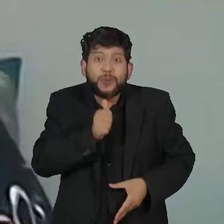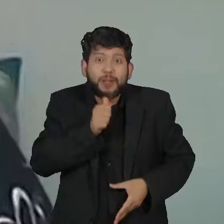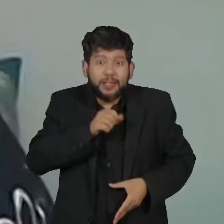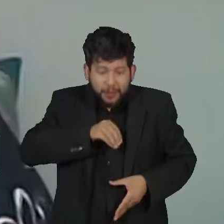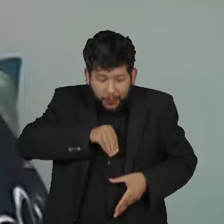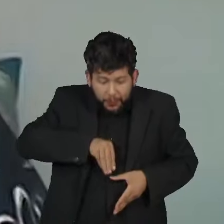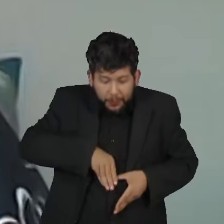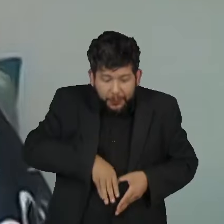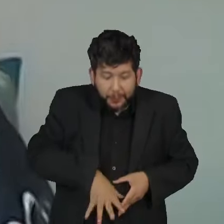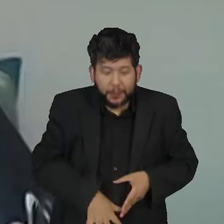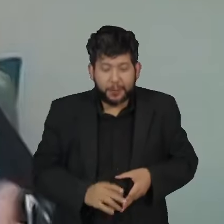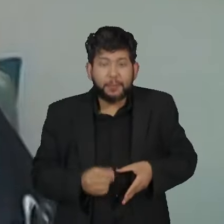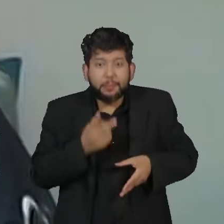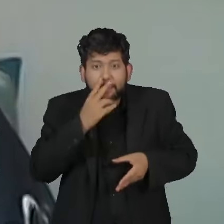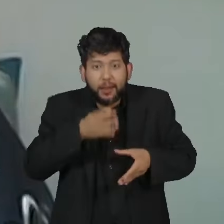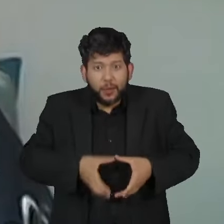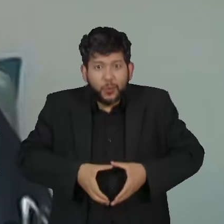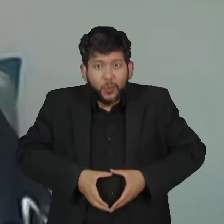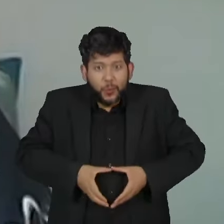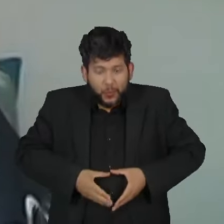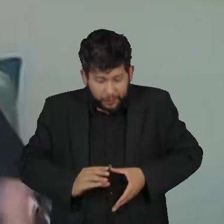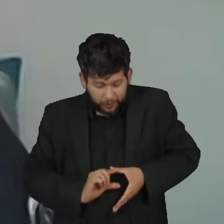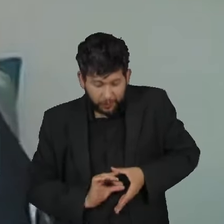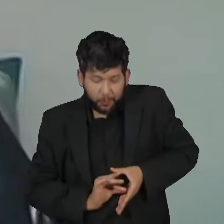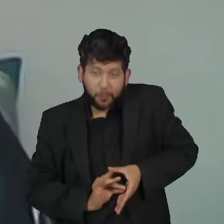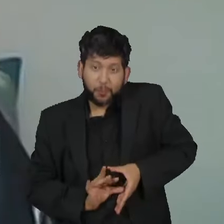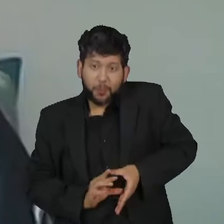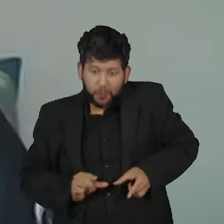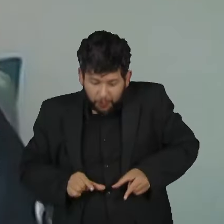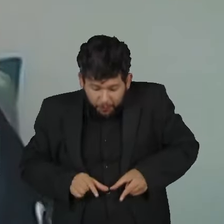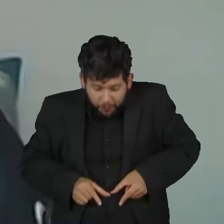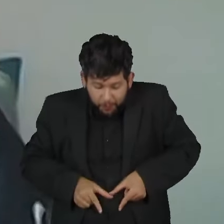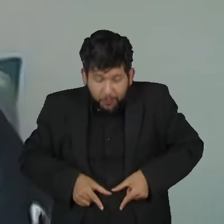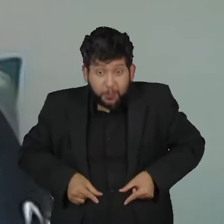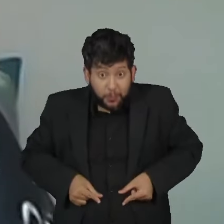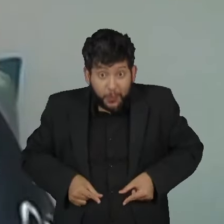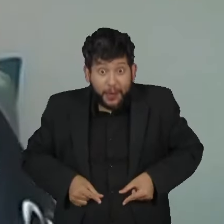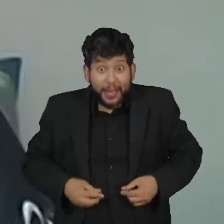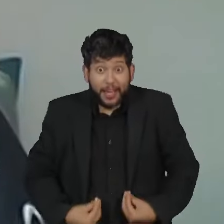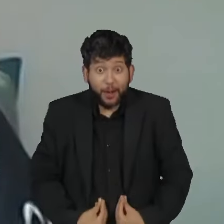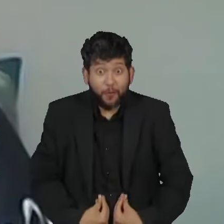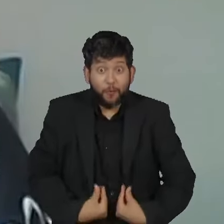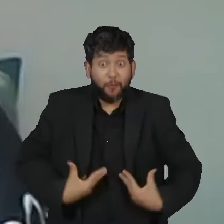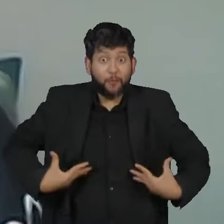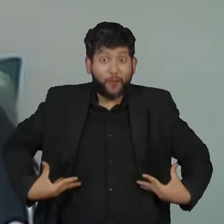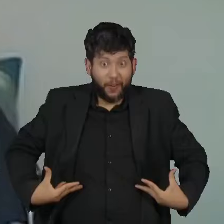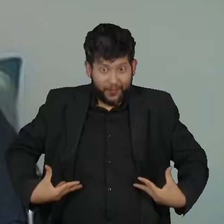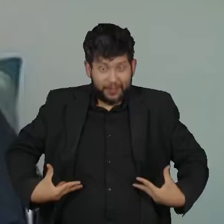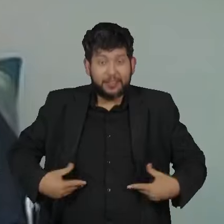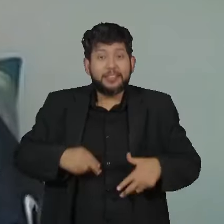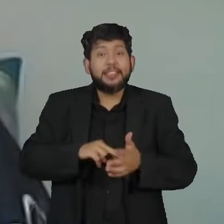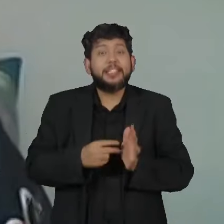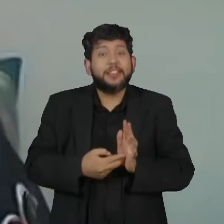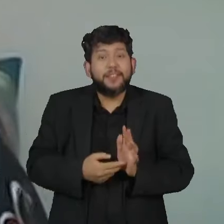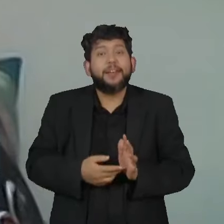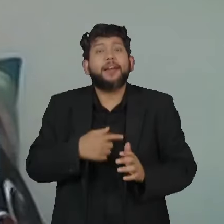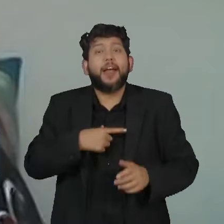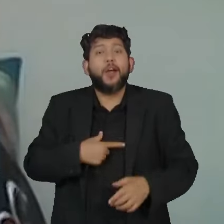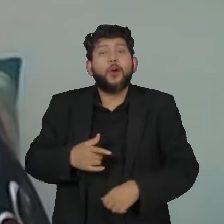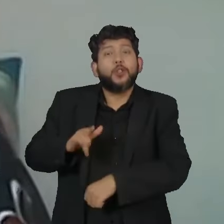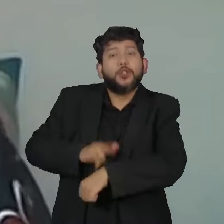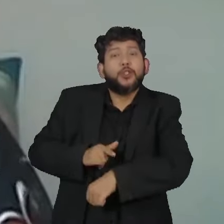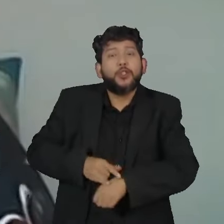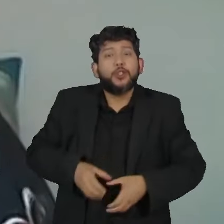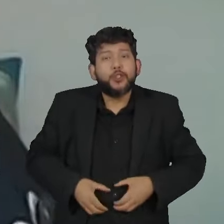fosse um tapete que reveste o útero, o endométrio, fora do útero. Então, a gente vai achar na superfície da bexiga,